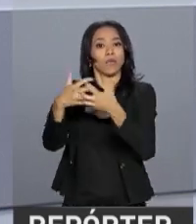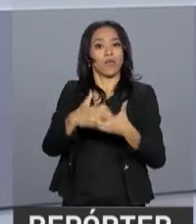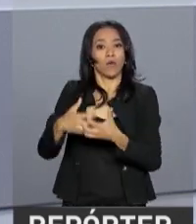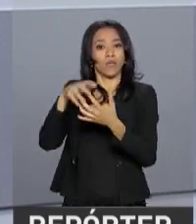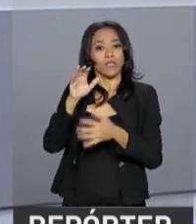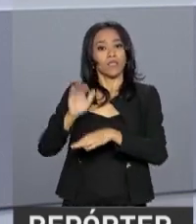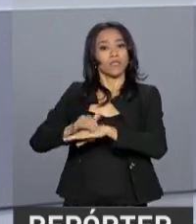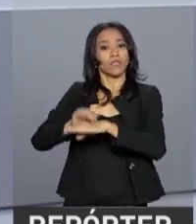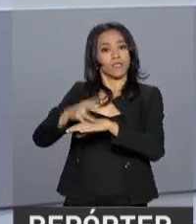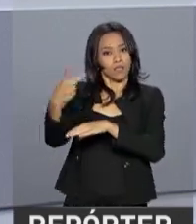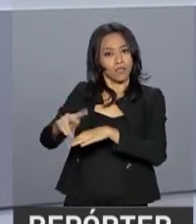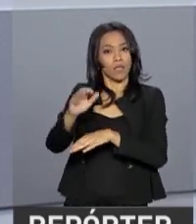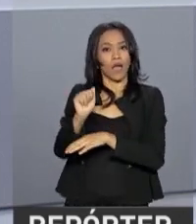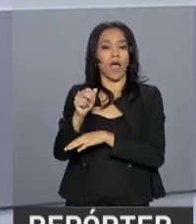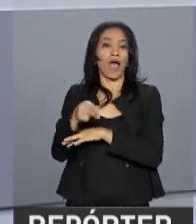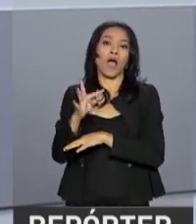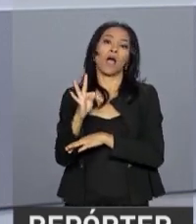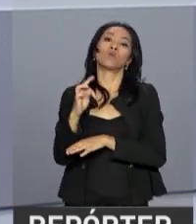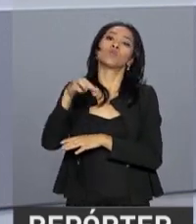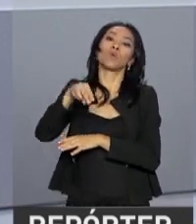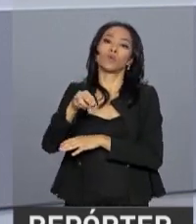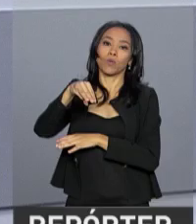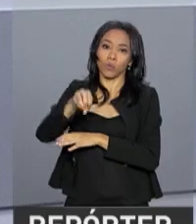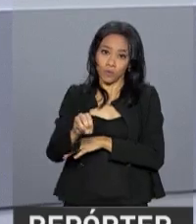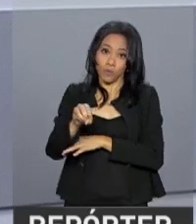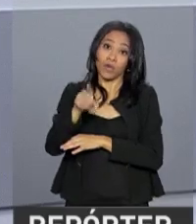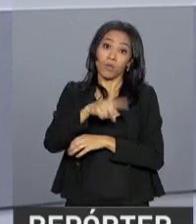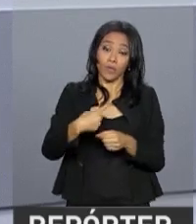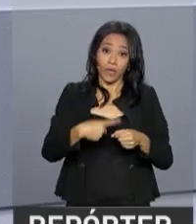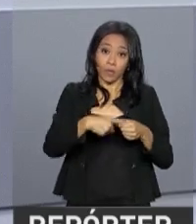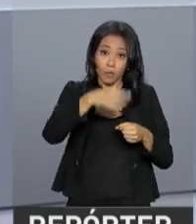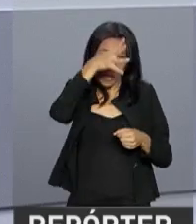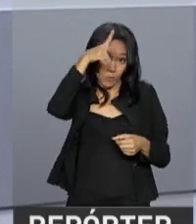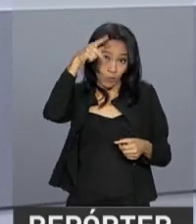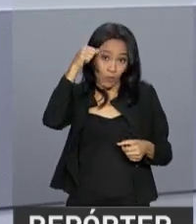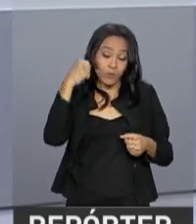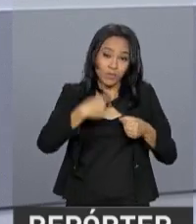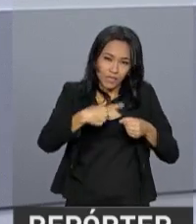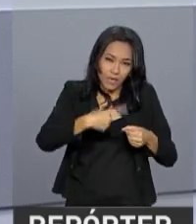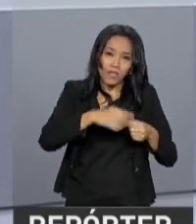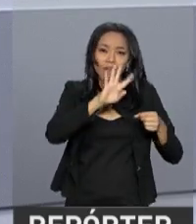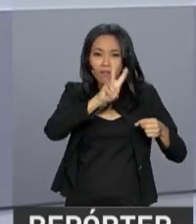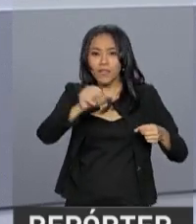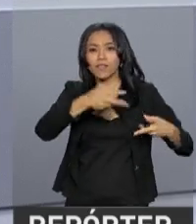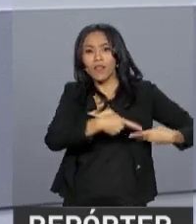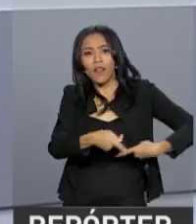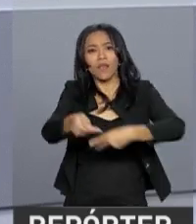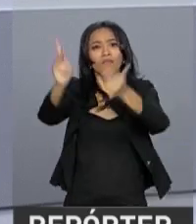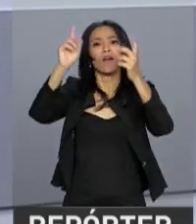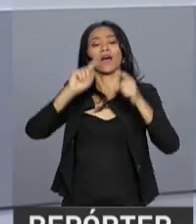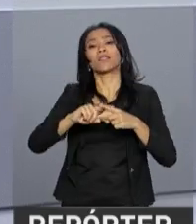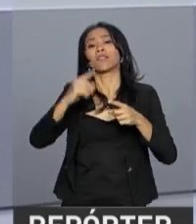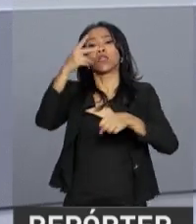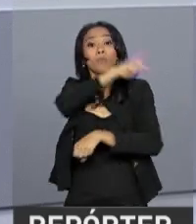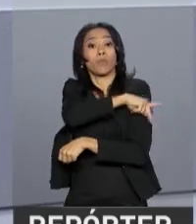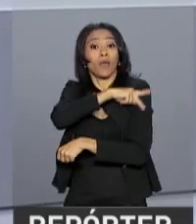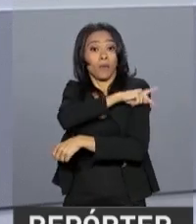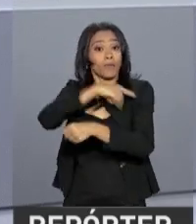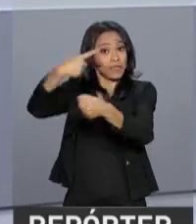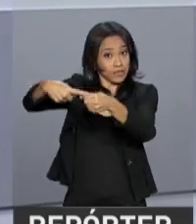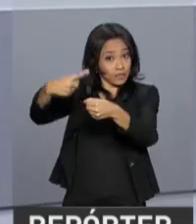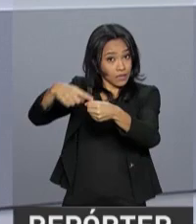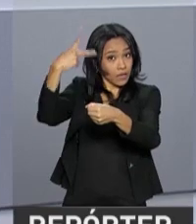milho dos estoques públicos que estão em sorriso no mato grosso vão ser transportados para a cidade de palmeira do piauí no piauí